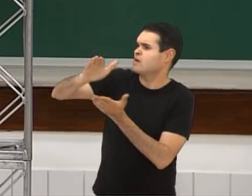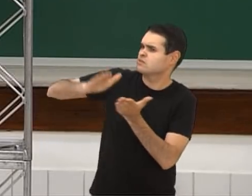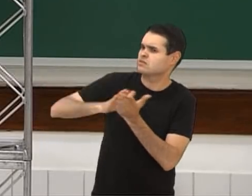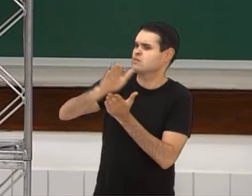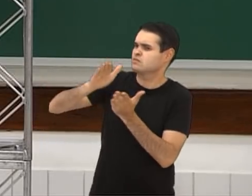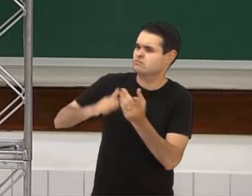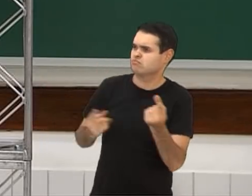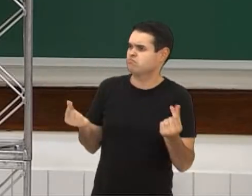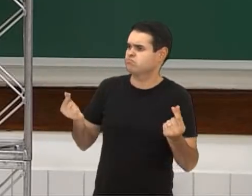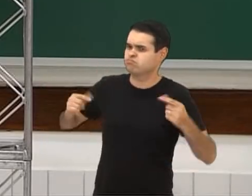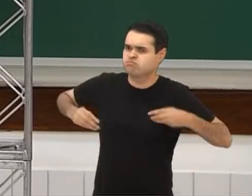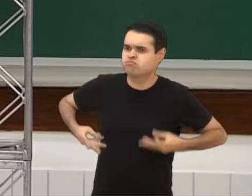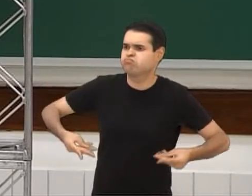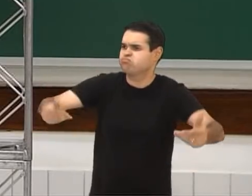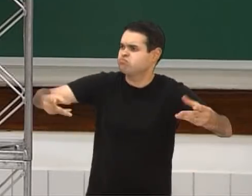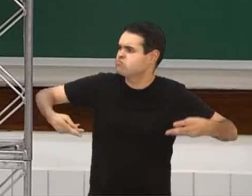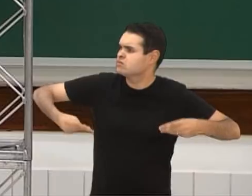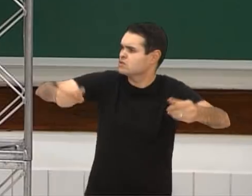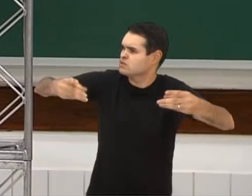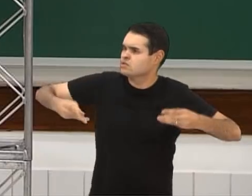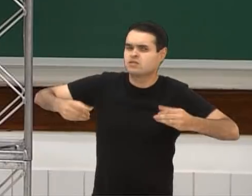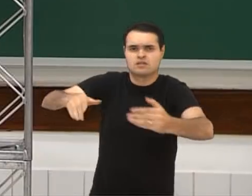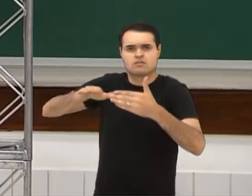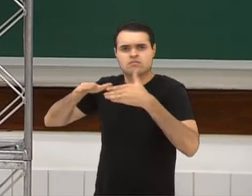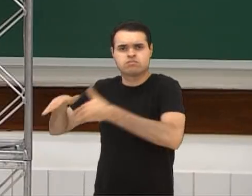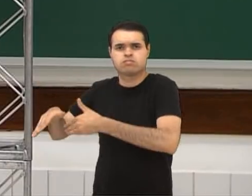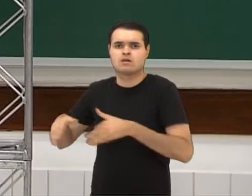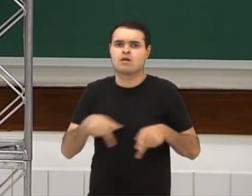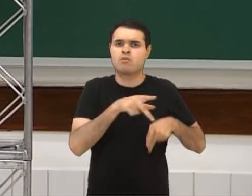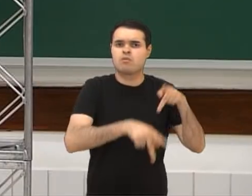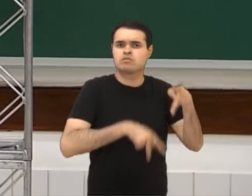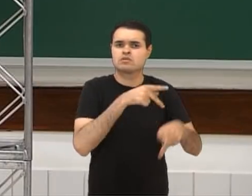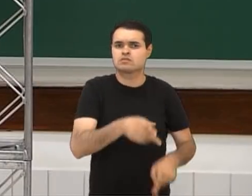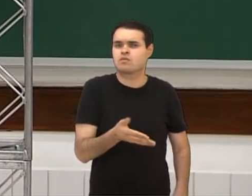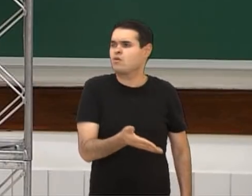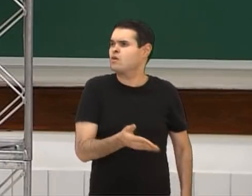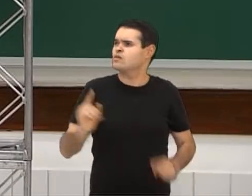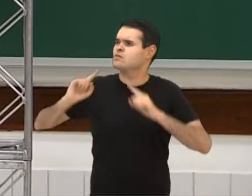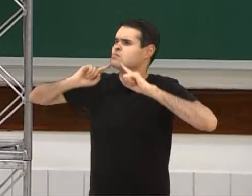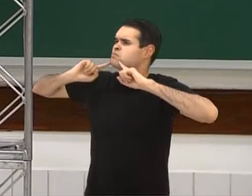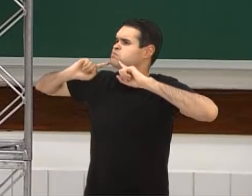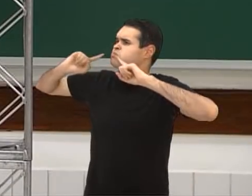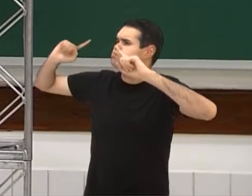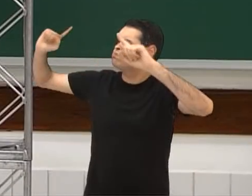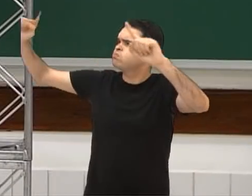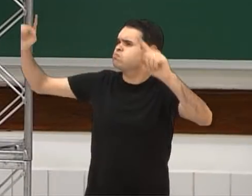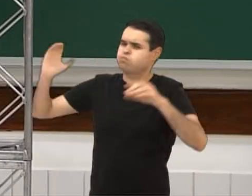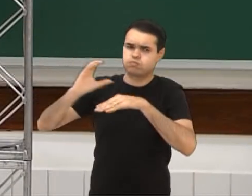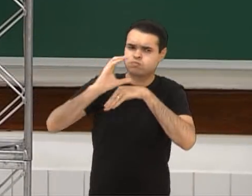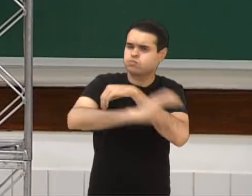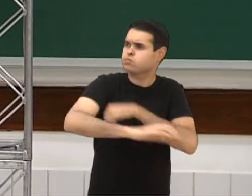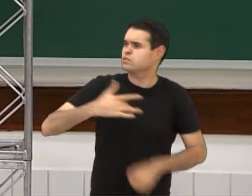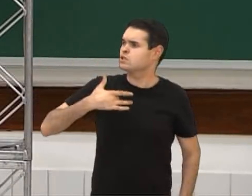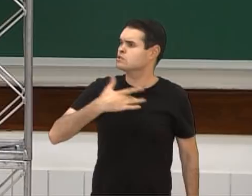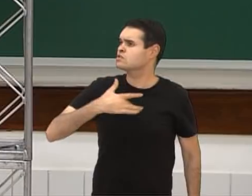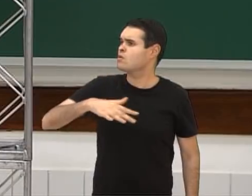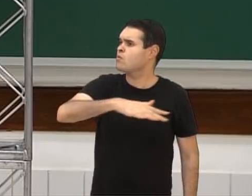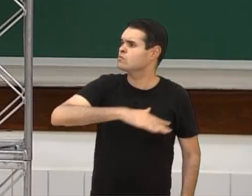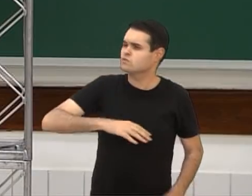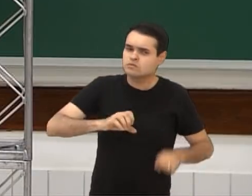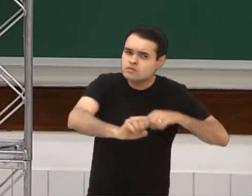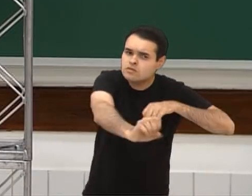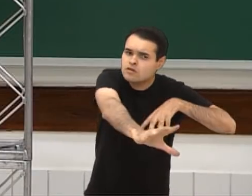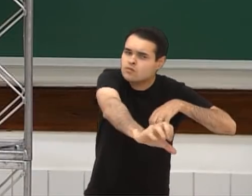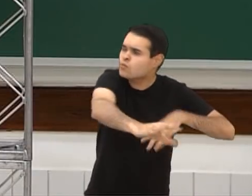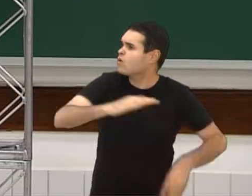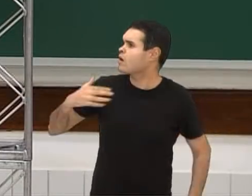eventos esportivos, quando a população, então, passou a protestar exigindo mais investimentos em saúde e educação,